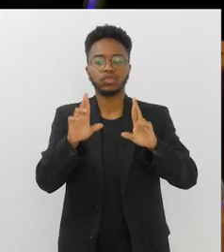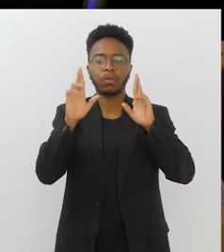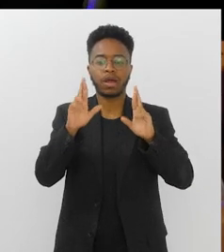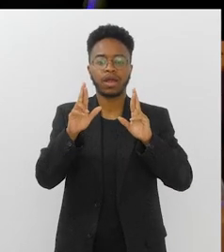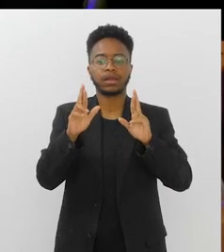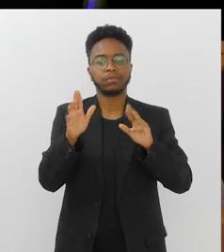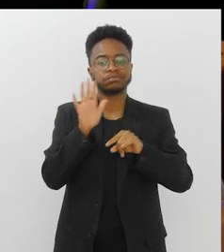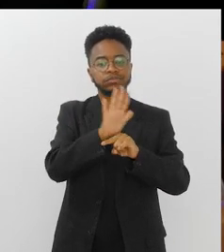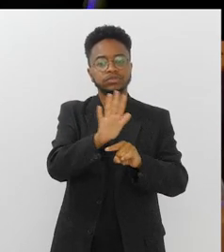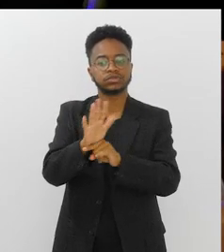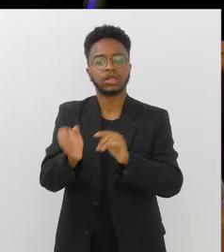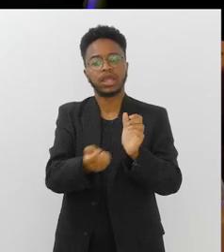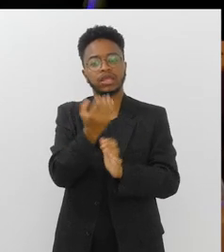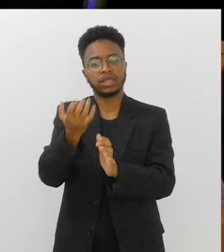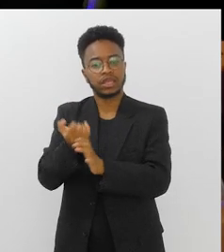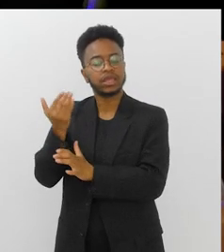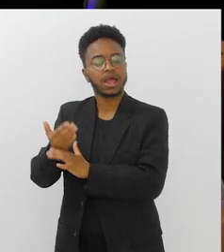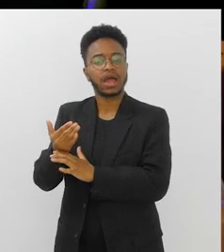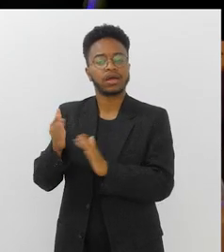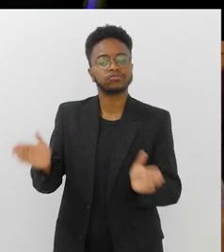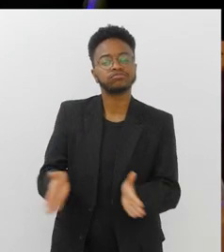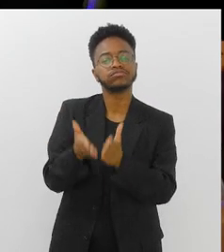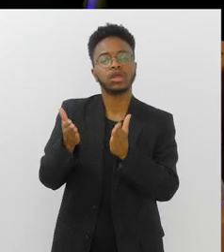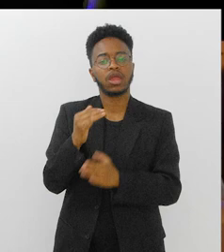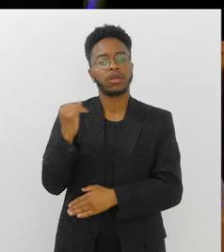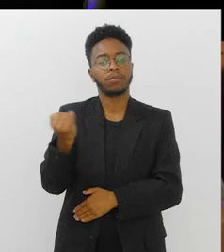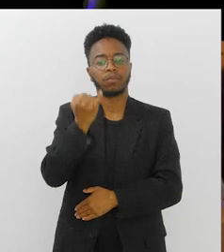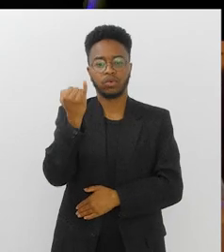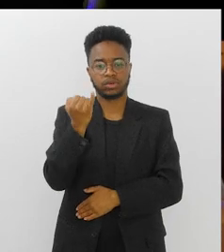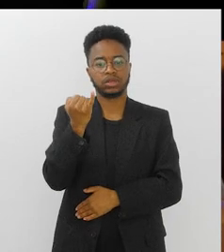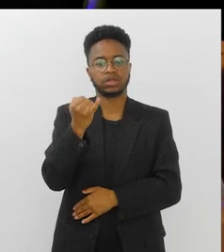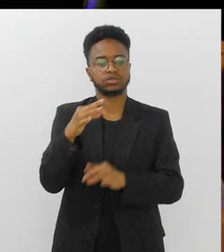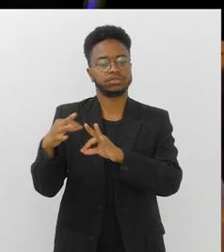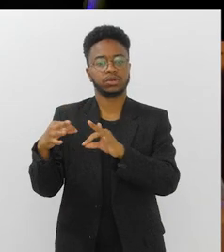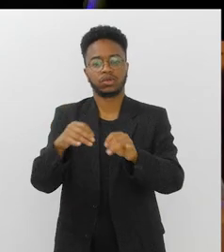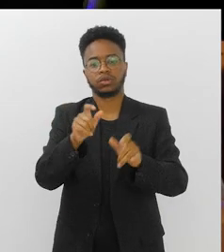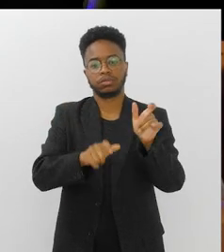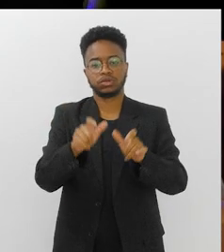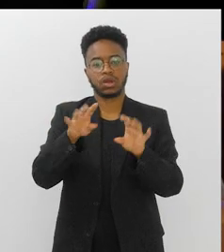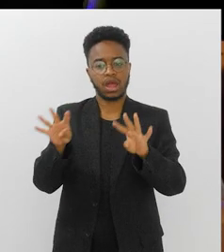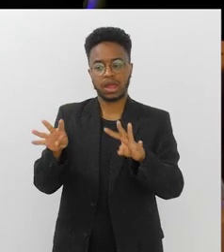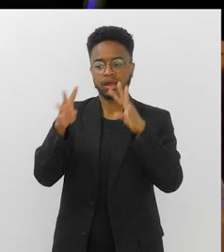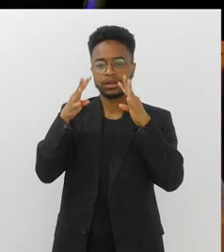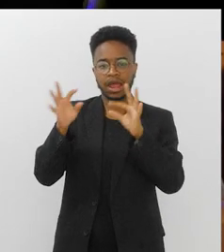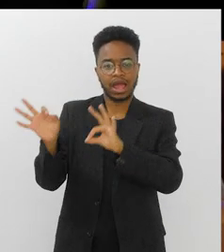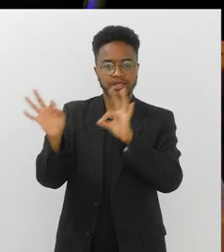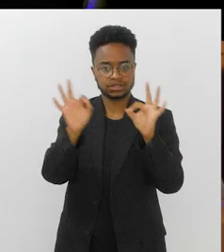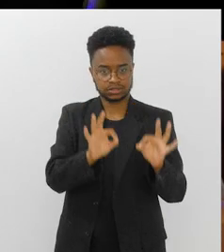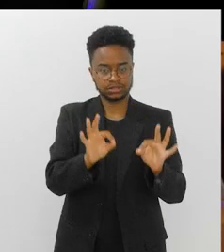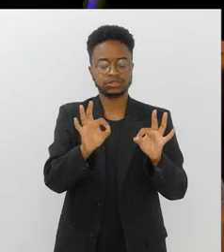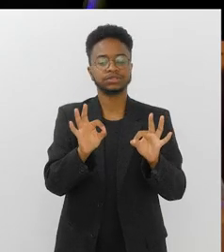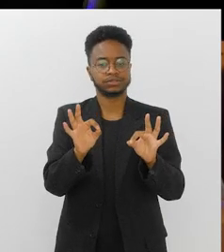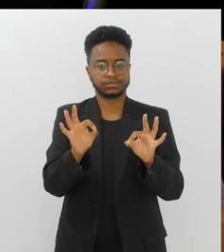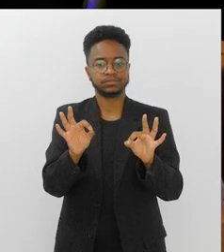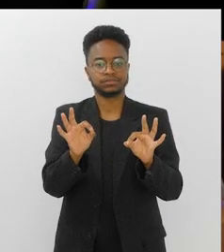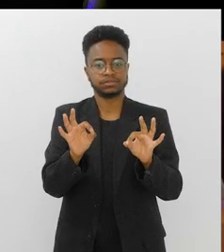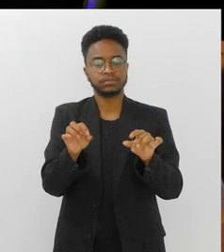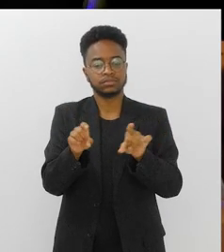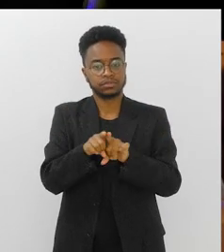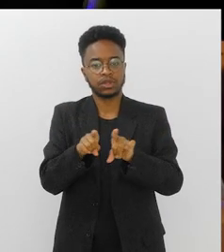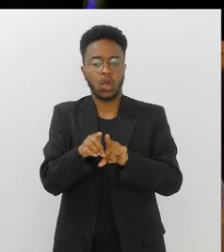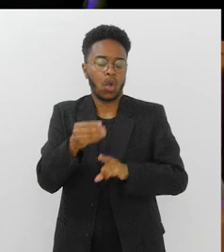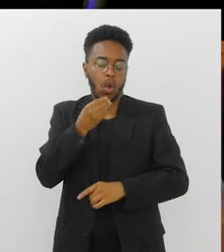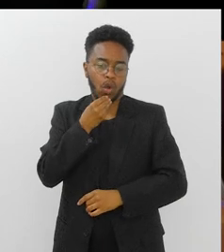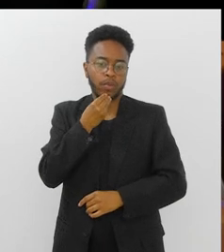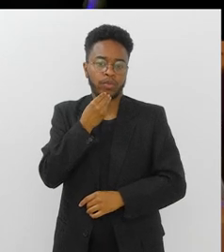aí para para criar vários gatilhos importantes aí para todos esses que nos ouvem que nos assistem eh